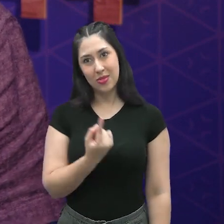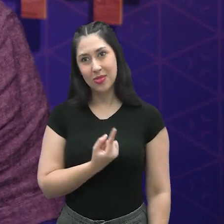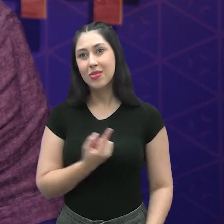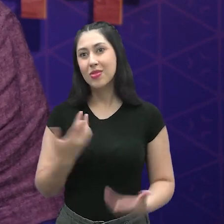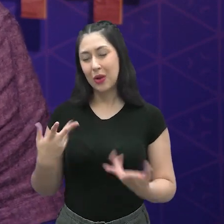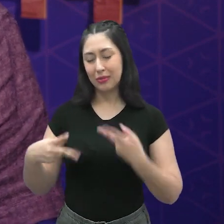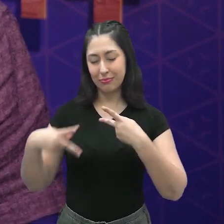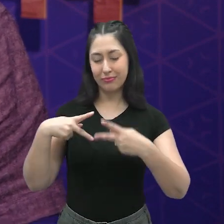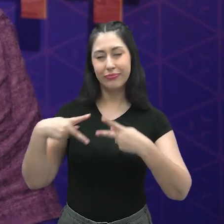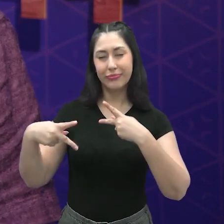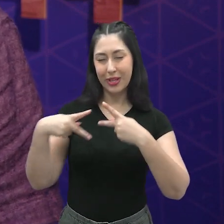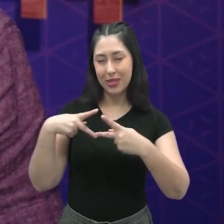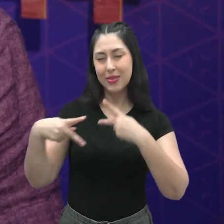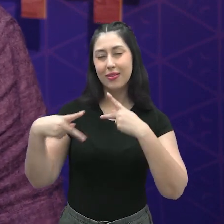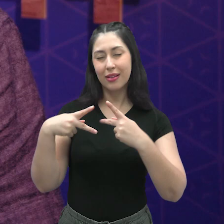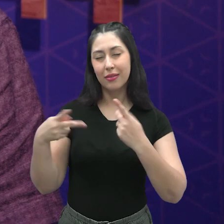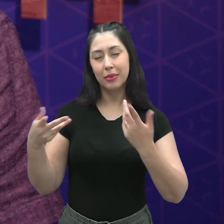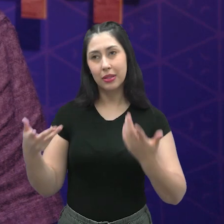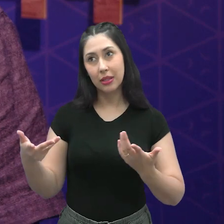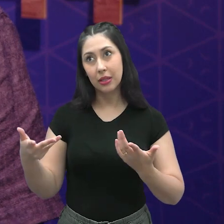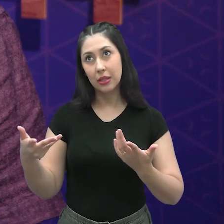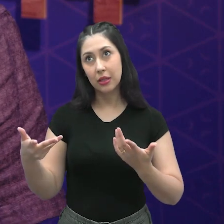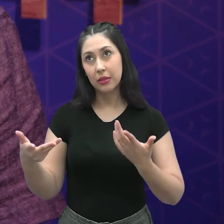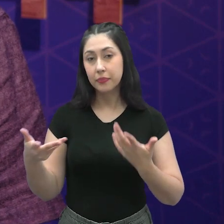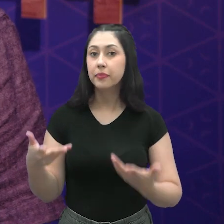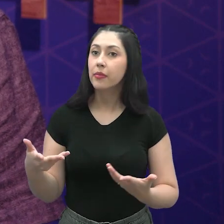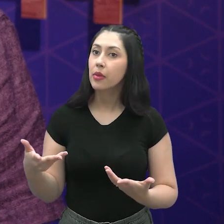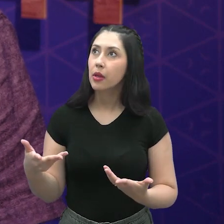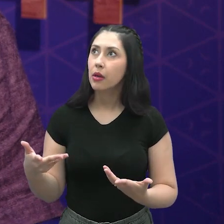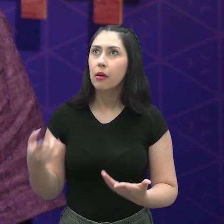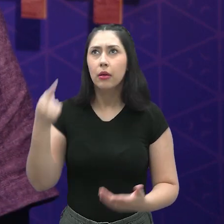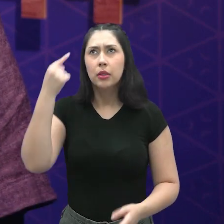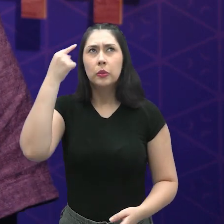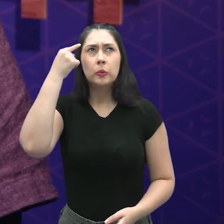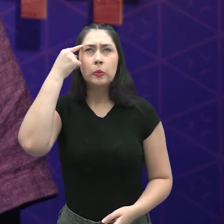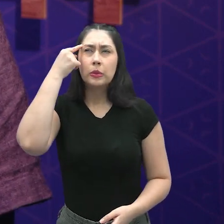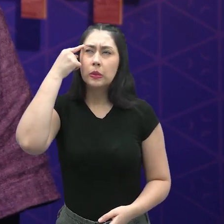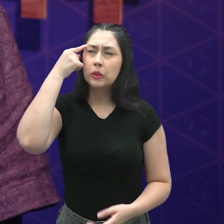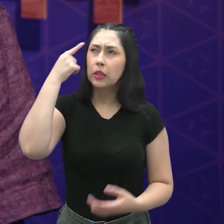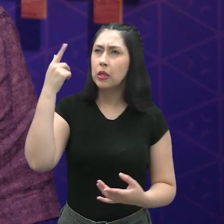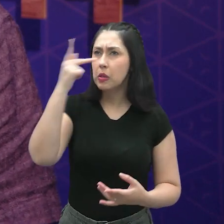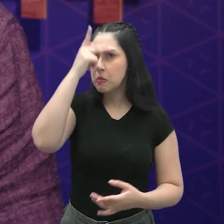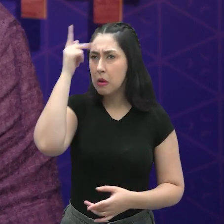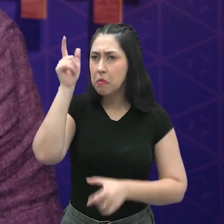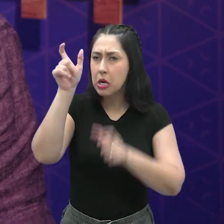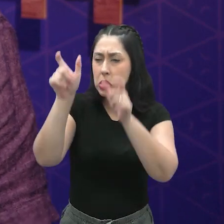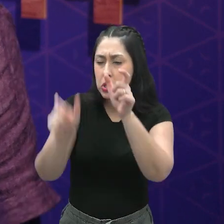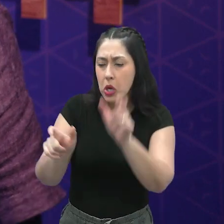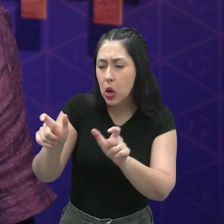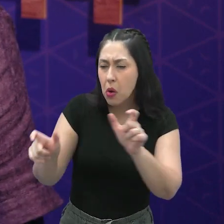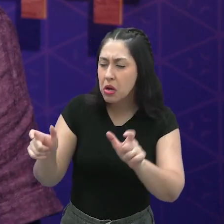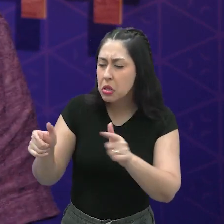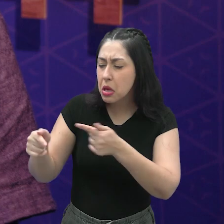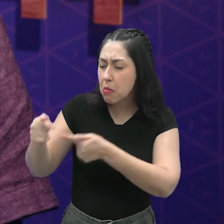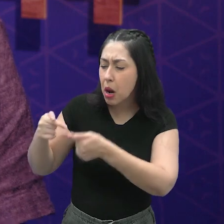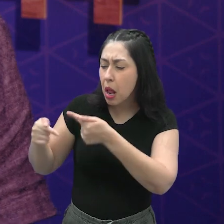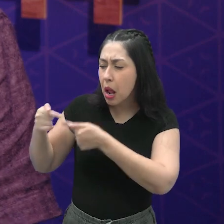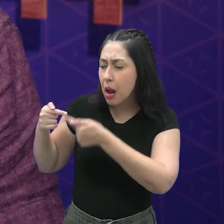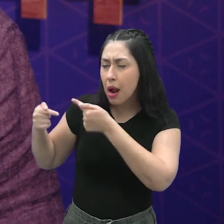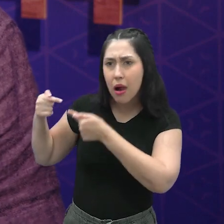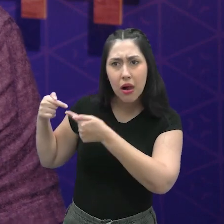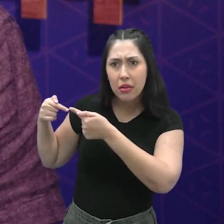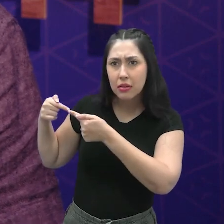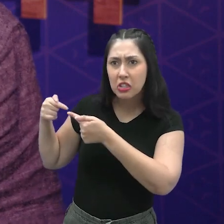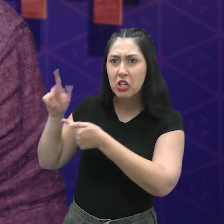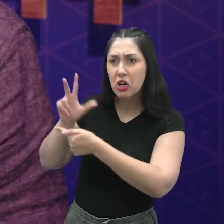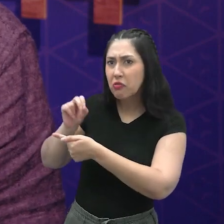aqui de São José dos Campos, que assim, é difícil pensar num ascendente, né, tipo num avô, numa